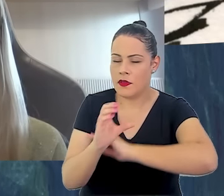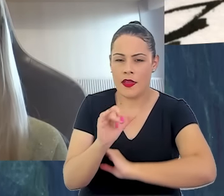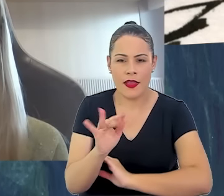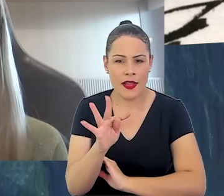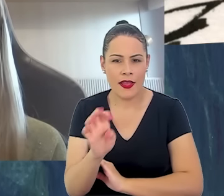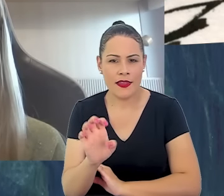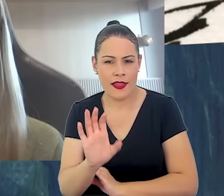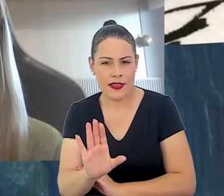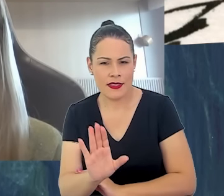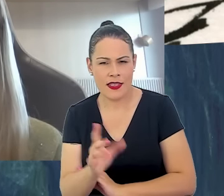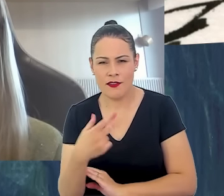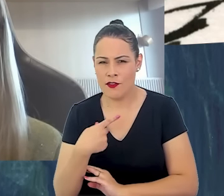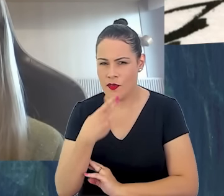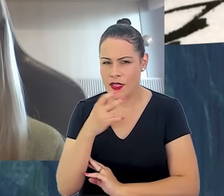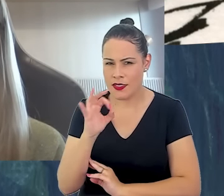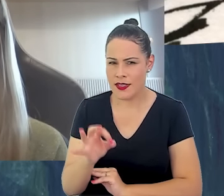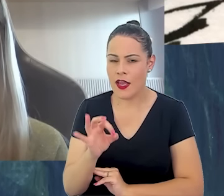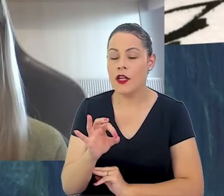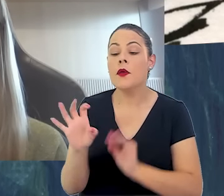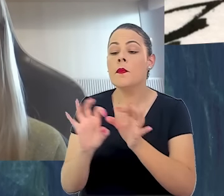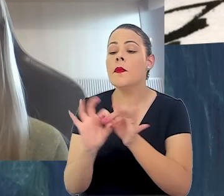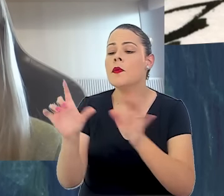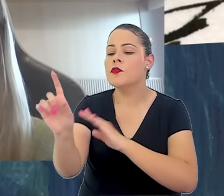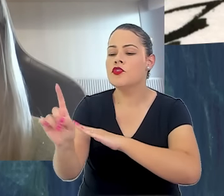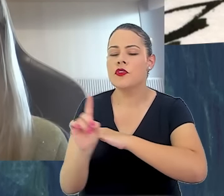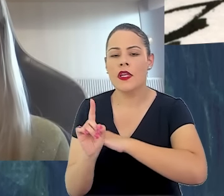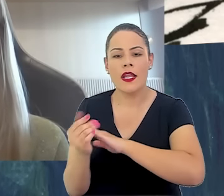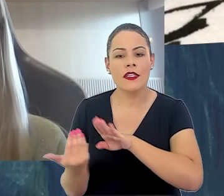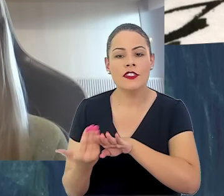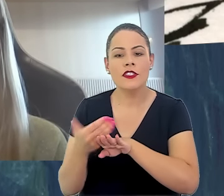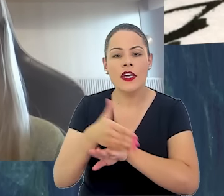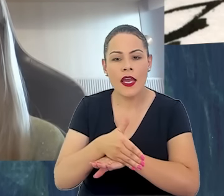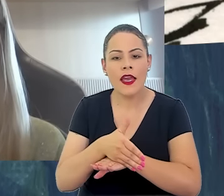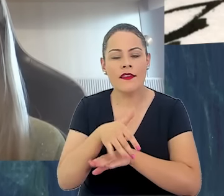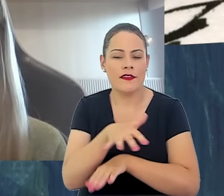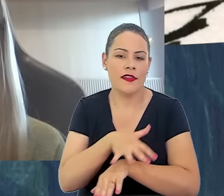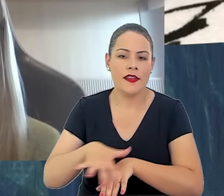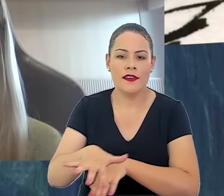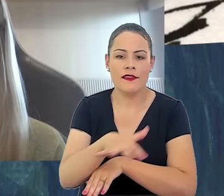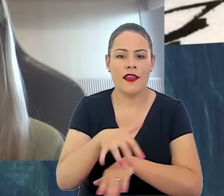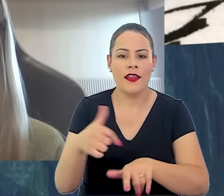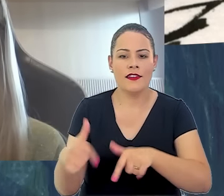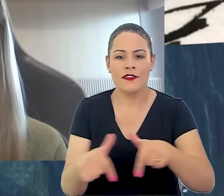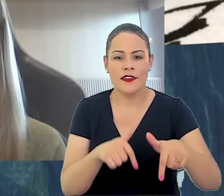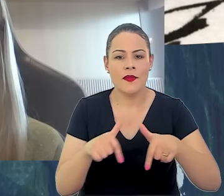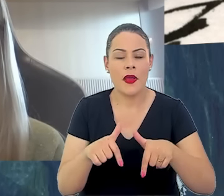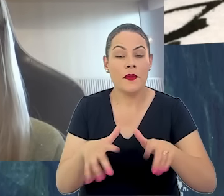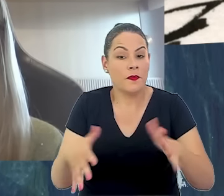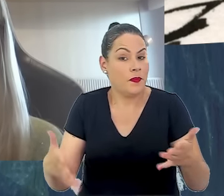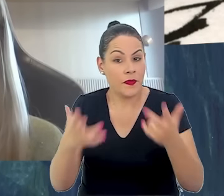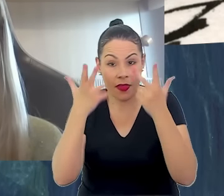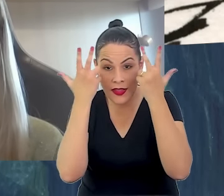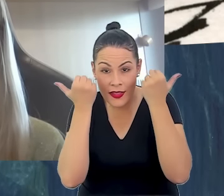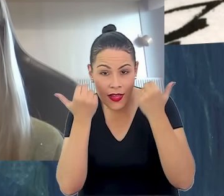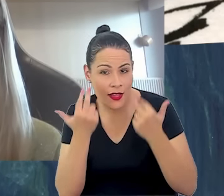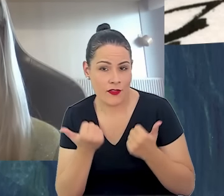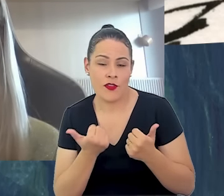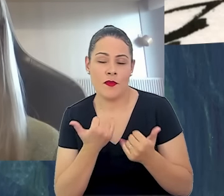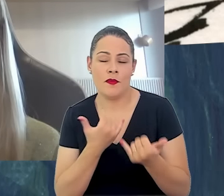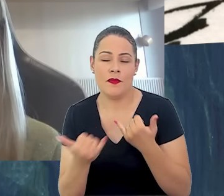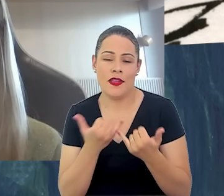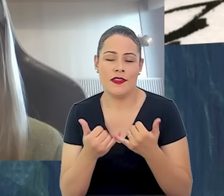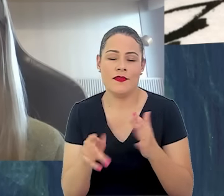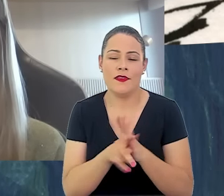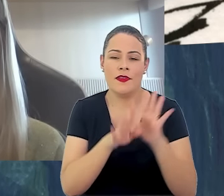eu acho que muito é isso, né, permitir que os clientes entrem no jogo. E aí, meio que naturalmente, vocês